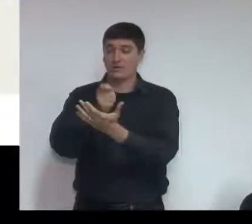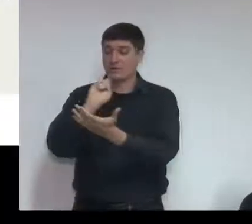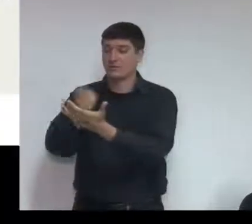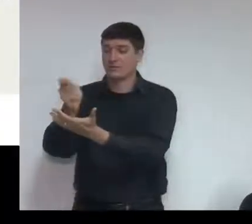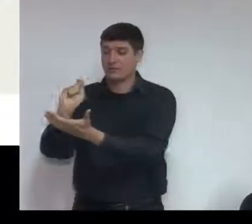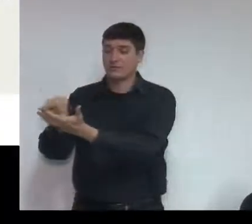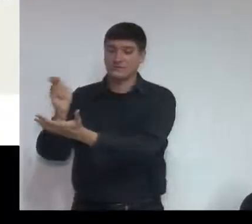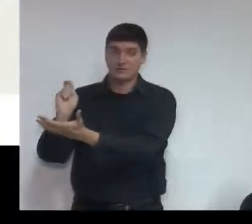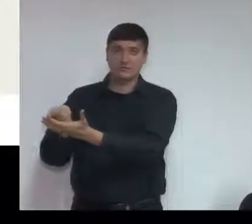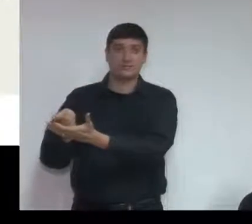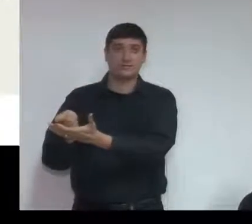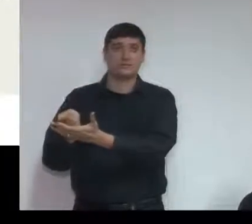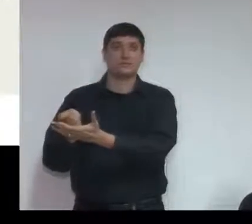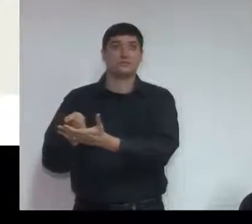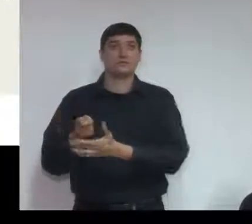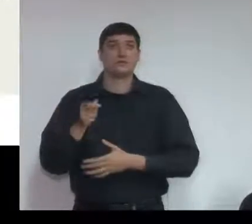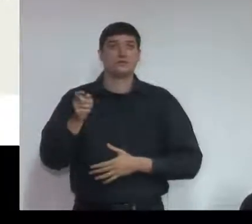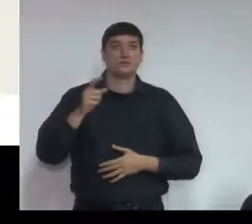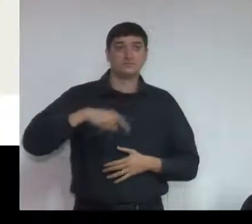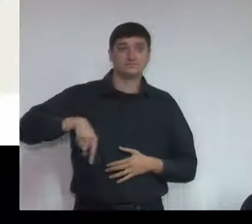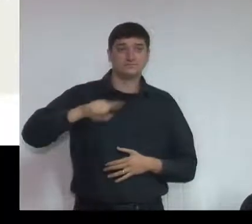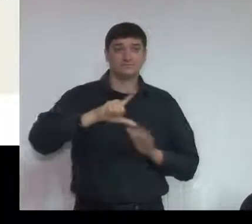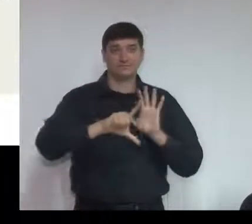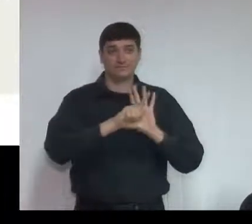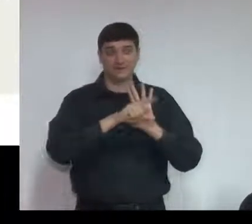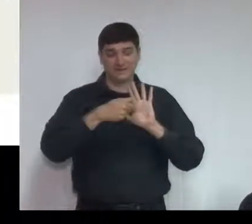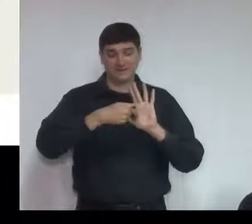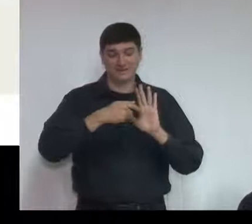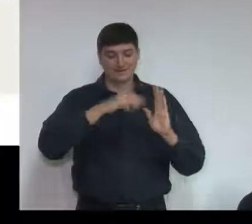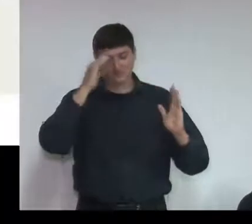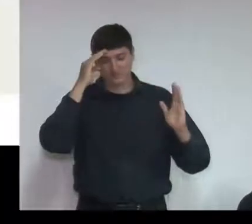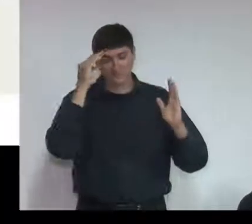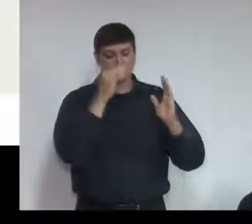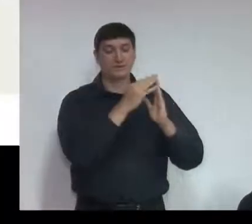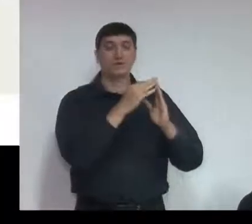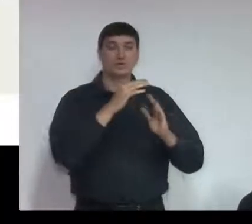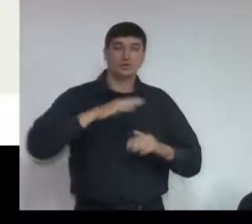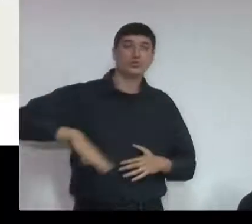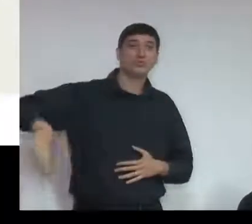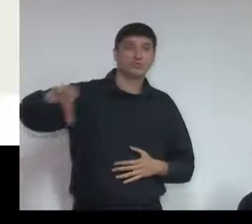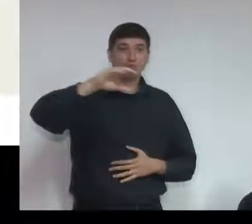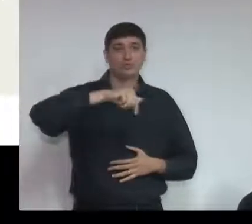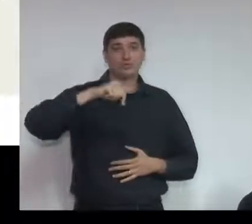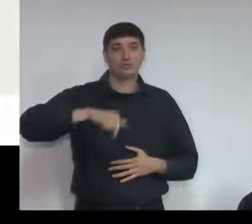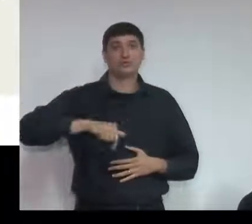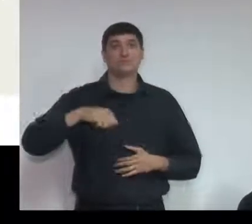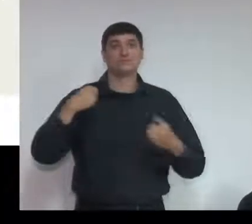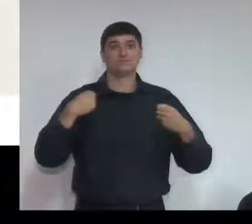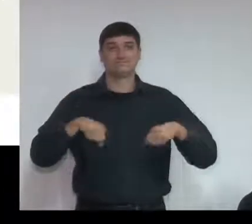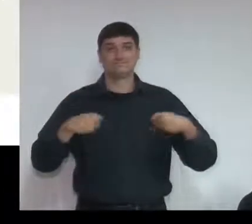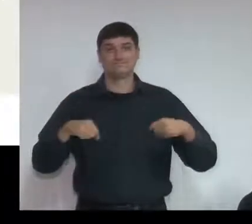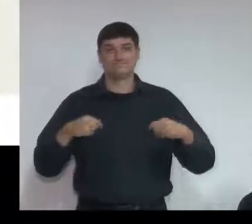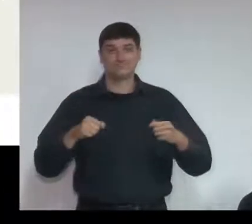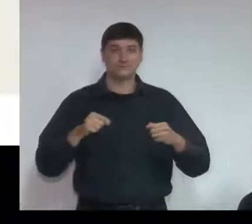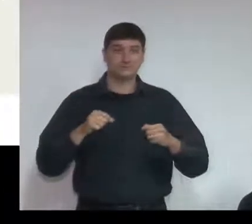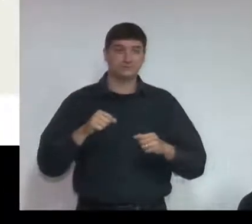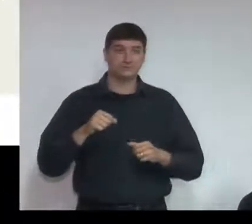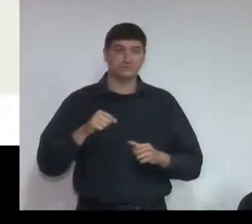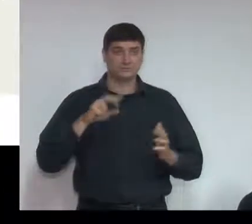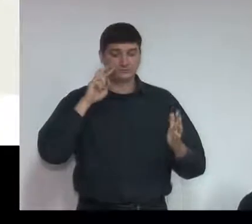obra. Então a gente segue 2 leis, todos os municípios precisam enxergar, né, e distribuir